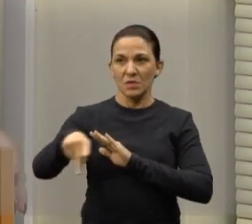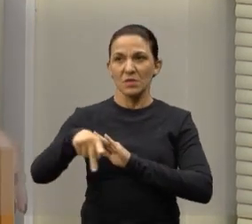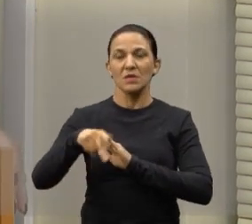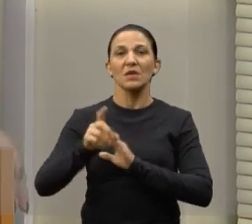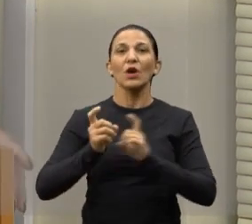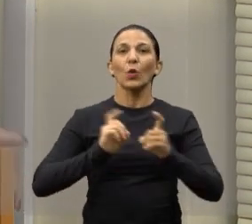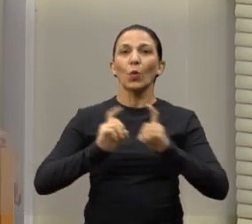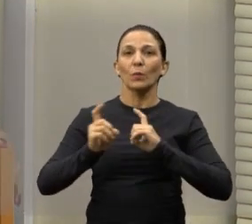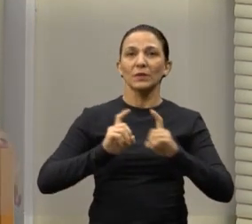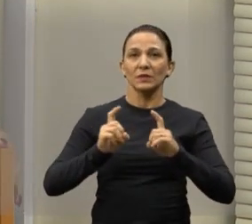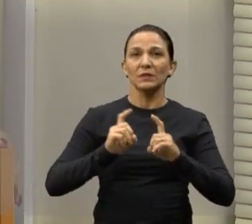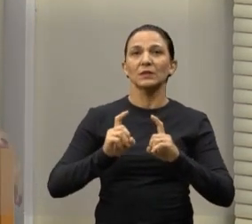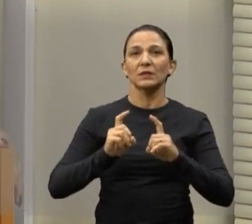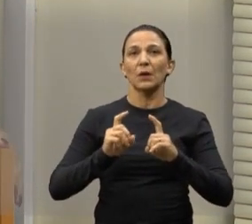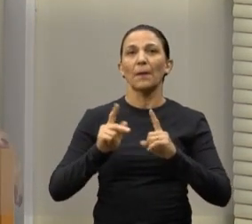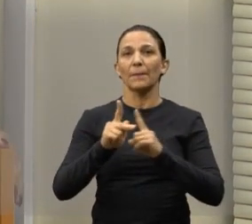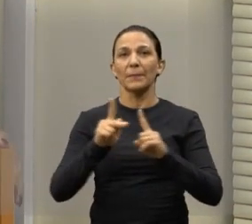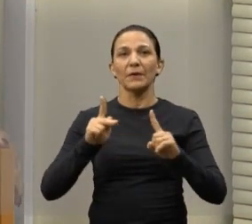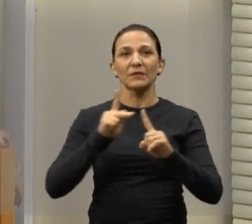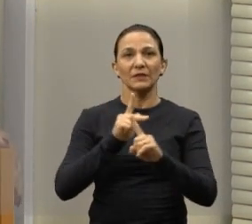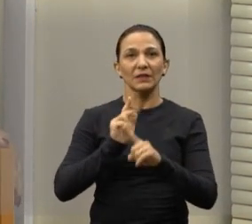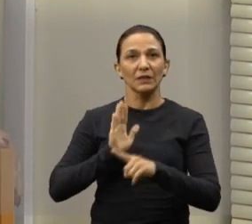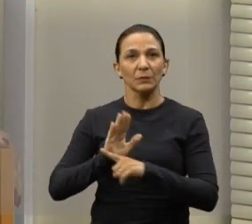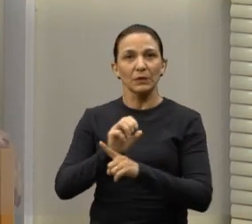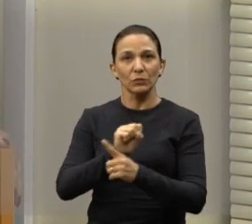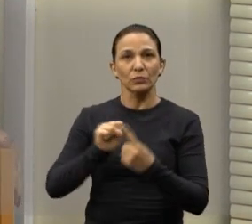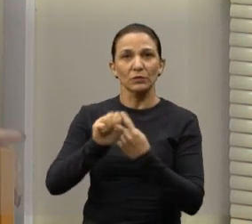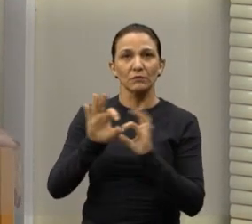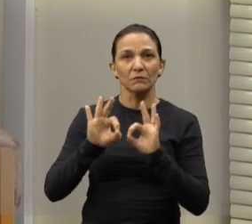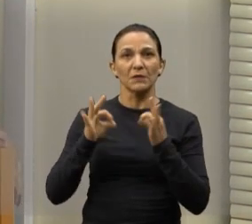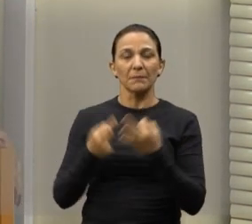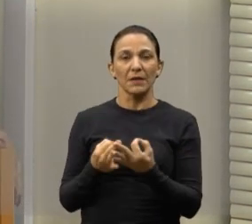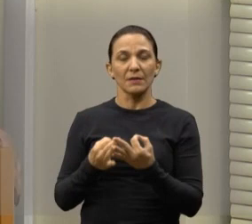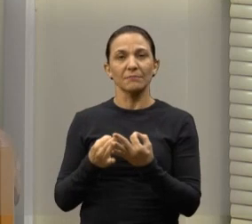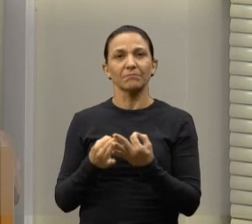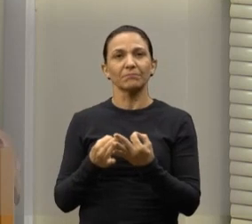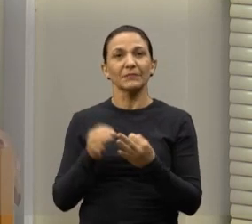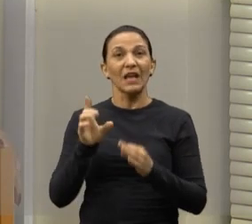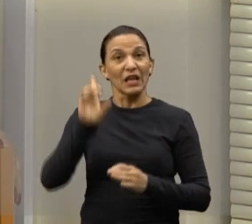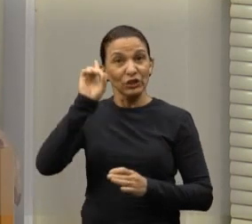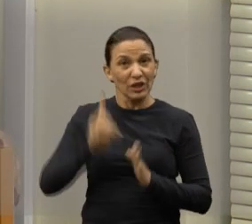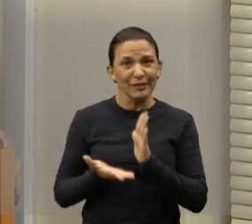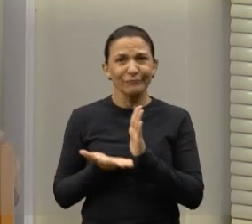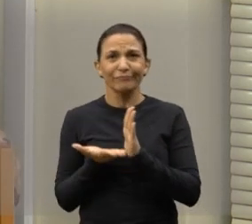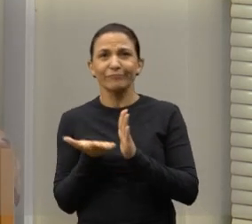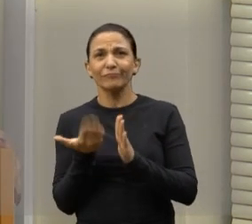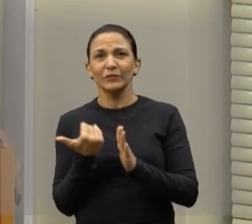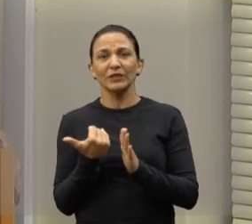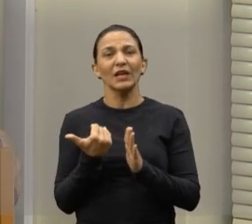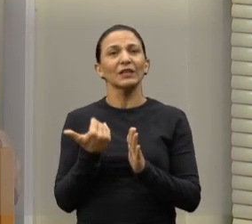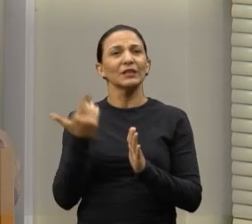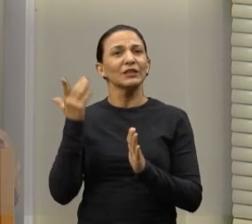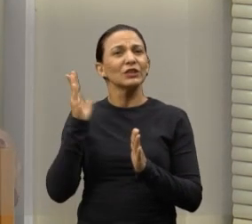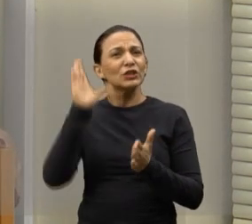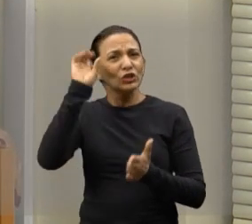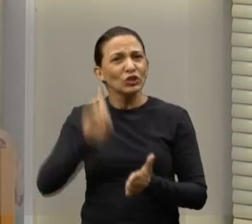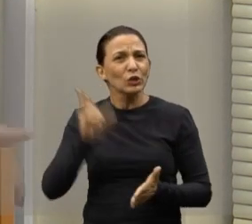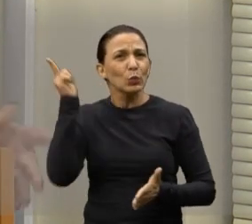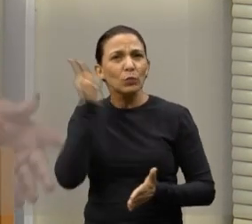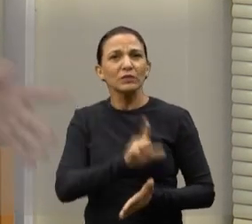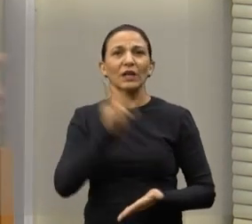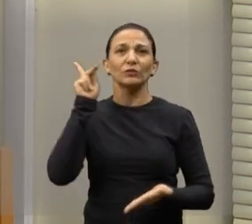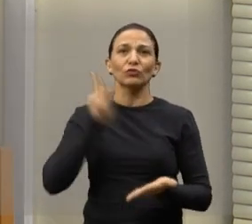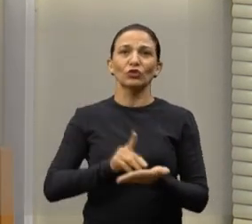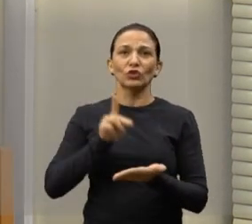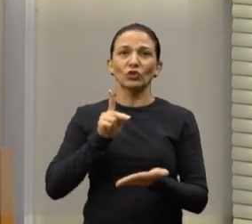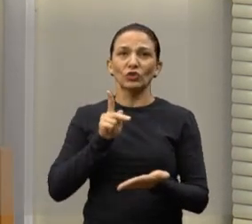parte da Comissão da Previdência você tem social e família são eles que querem retirar os direitos já garantidos só